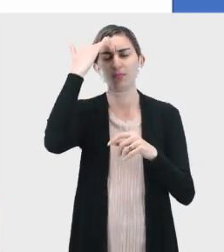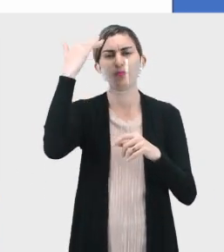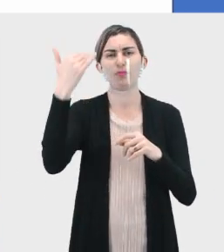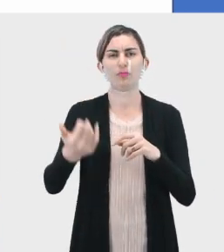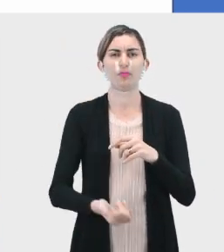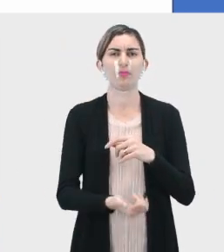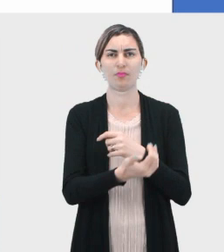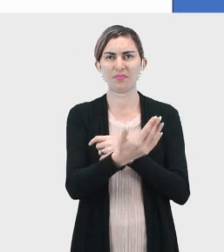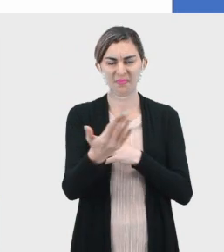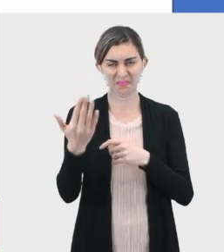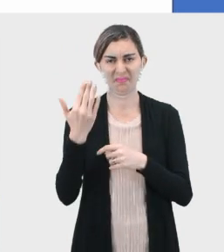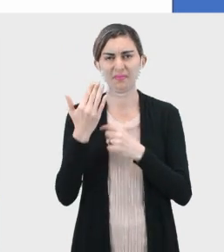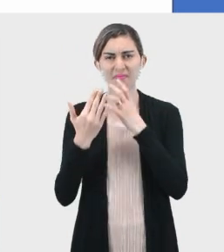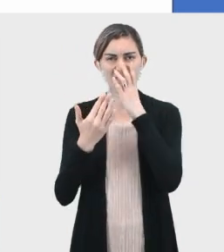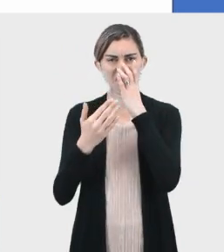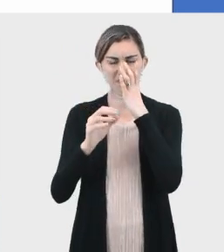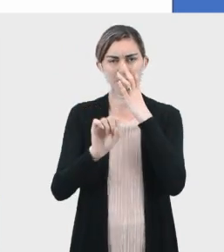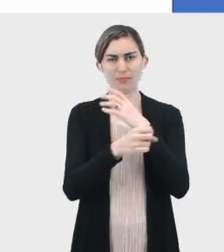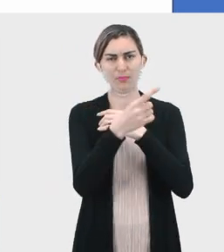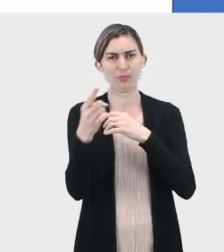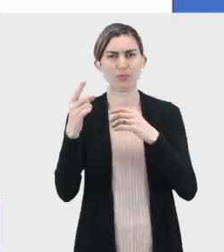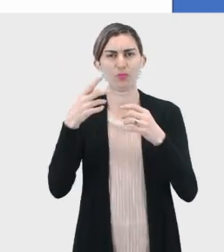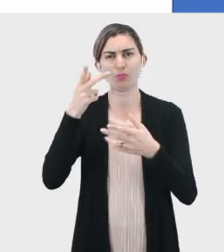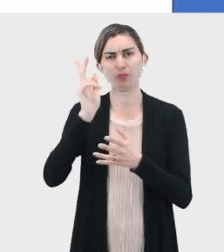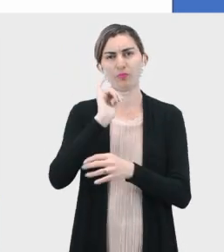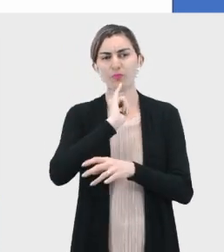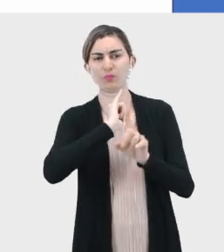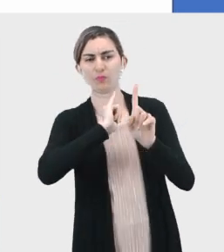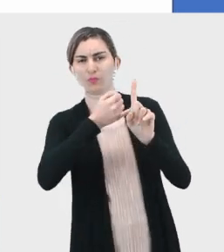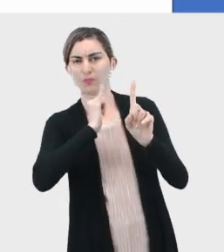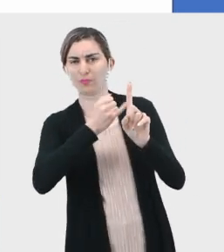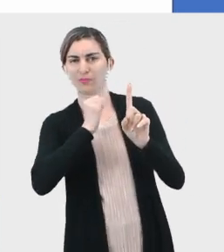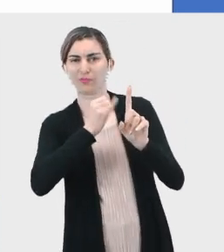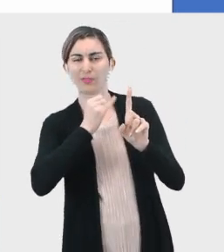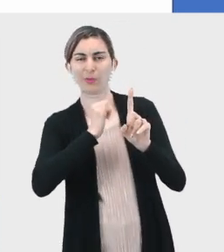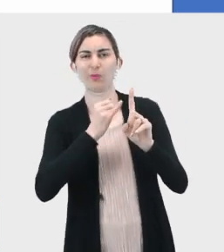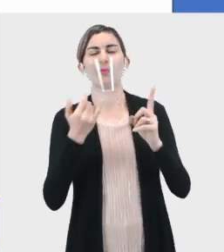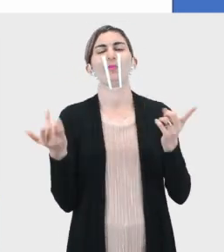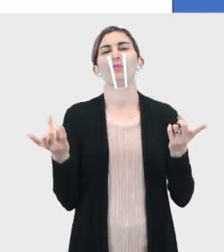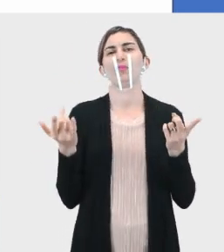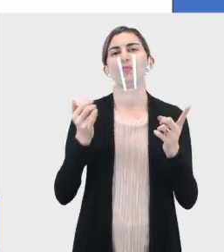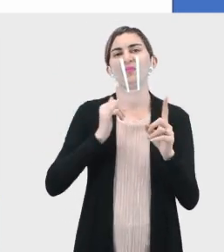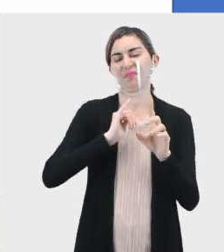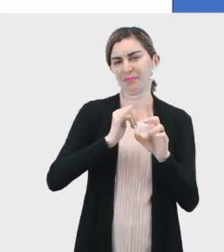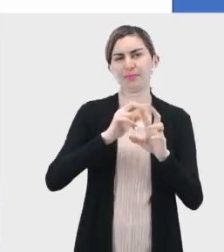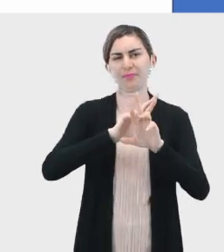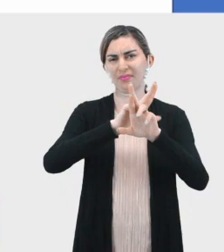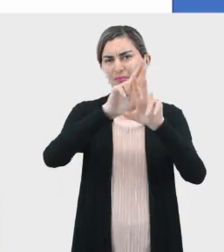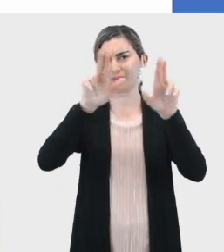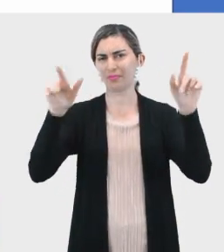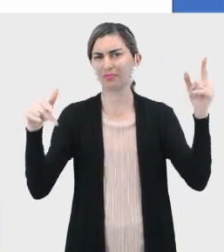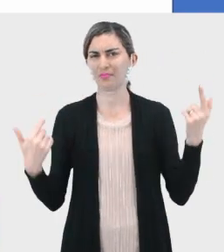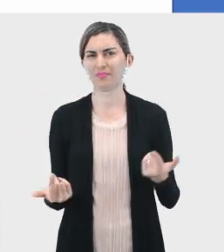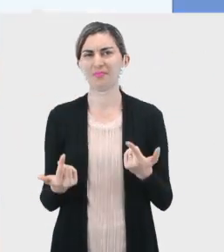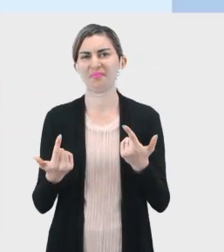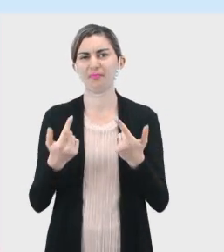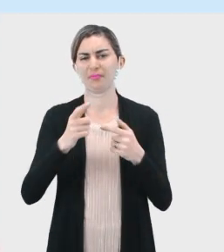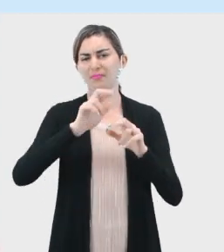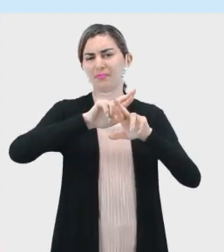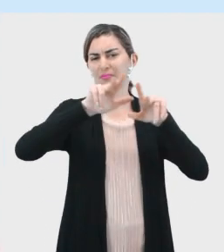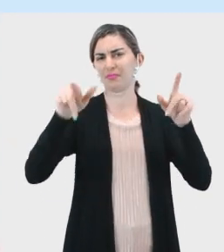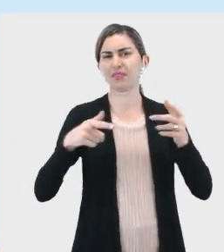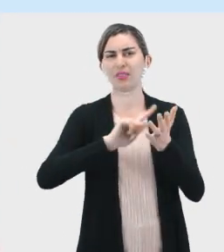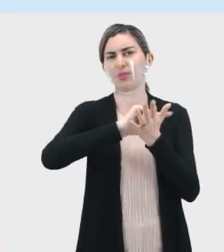o famoso fairy tale, que são os contos de fadas. Claro que a gente tem uma